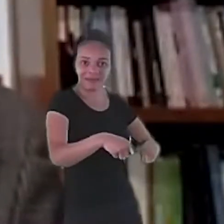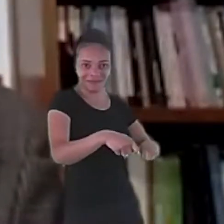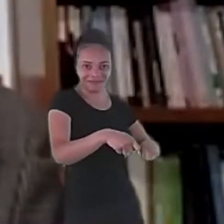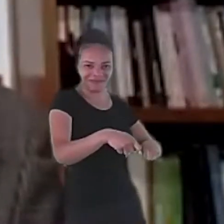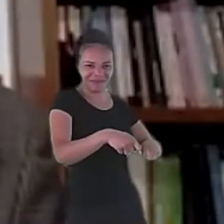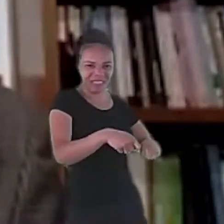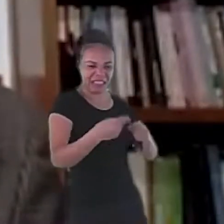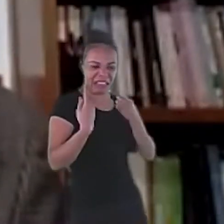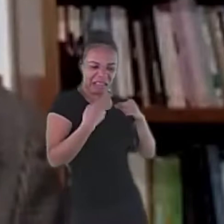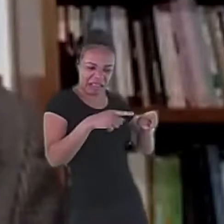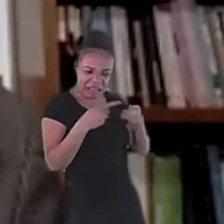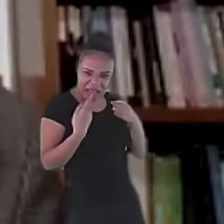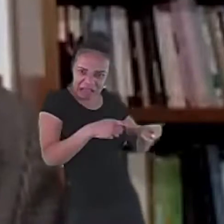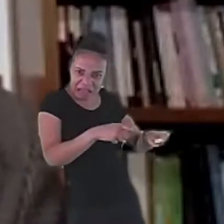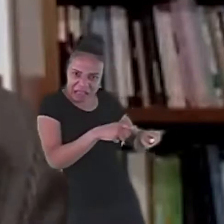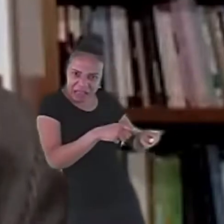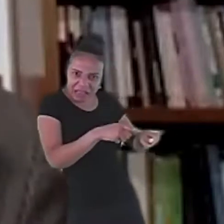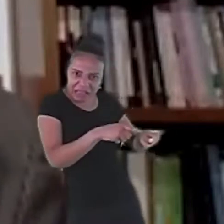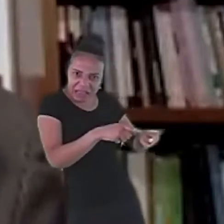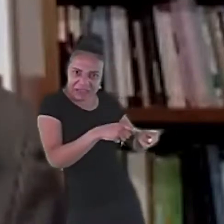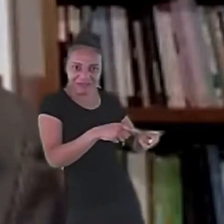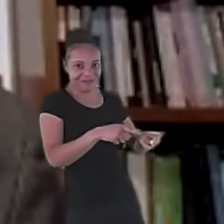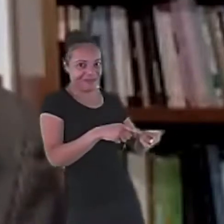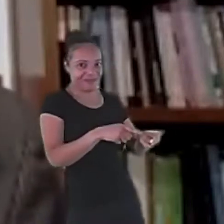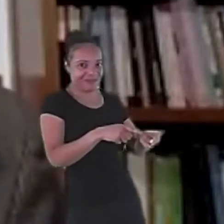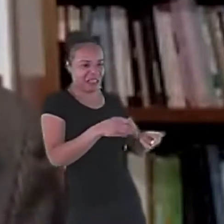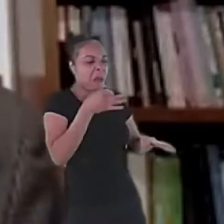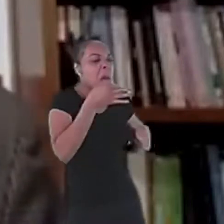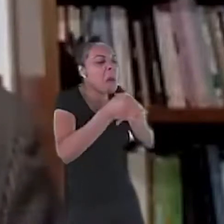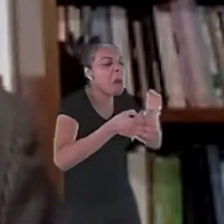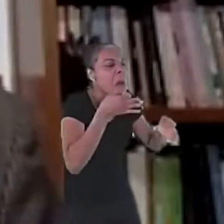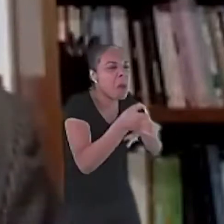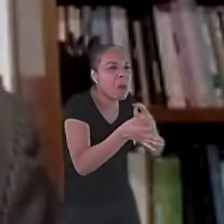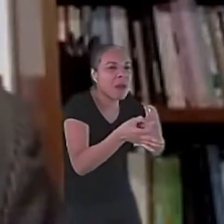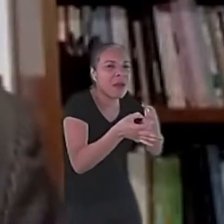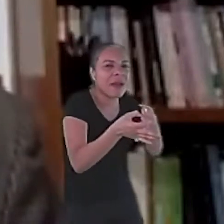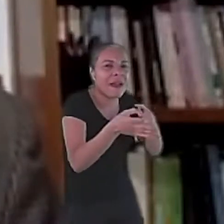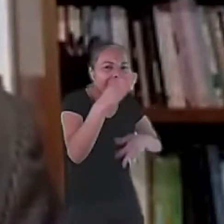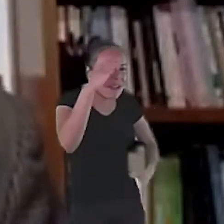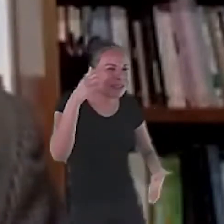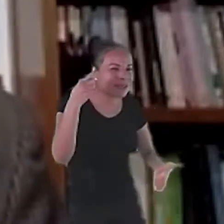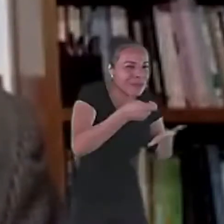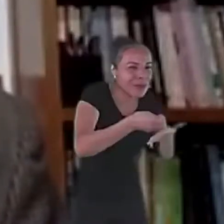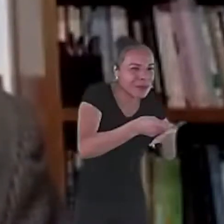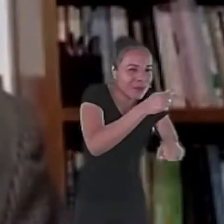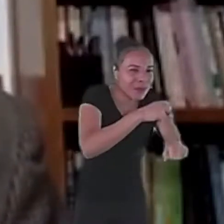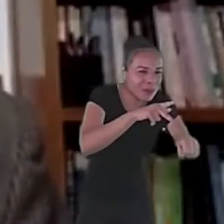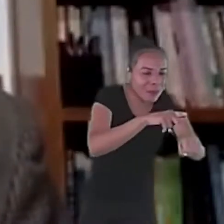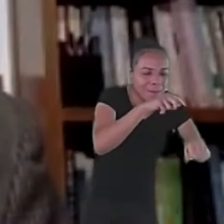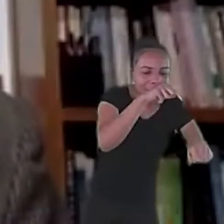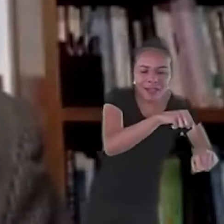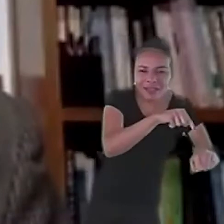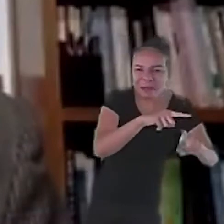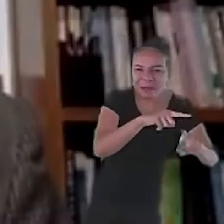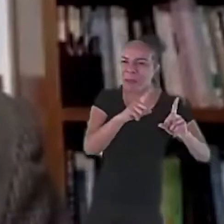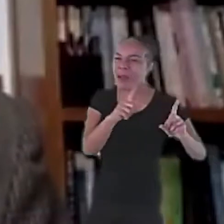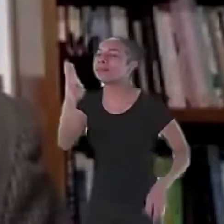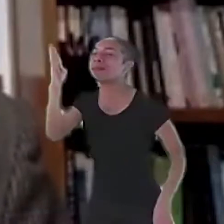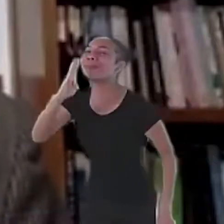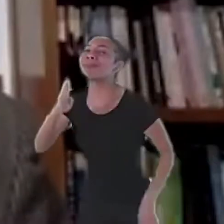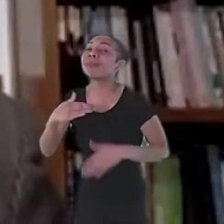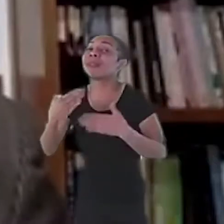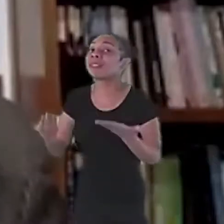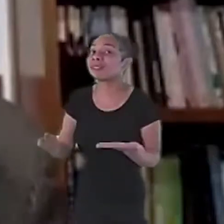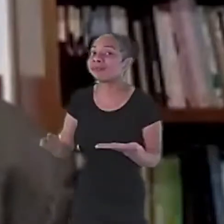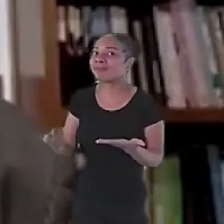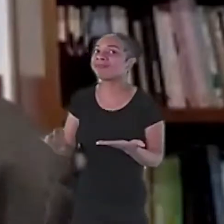a ditadura grega, mas não a brasileira. Dessa maneira, o Pasquim